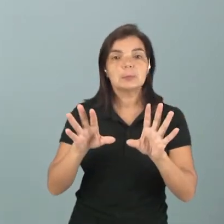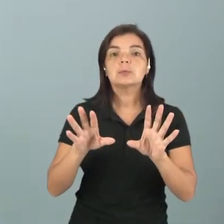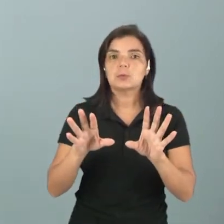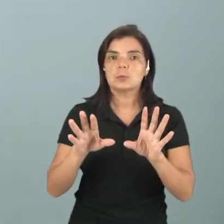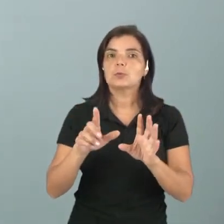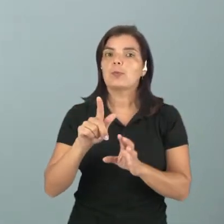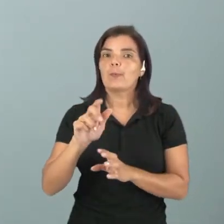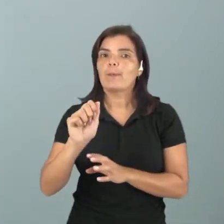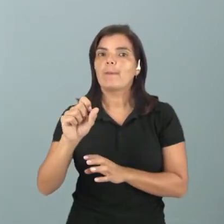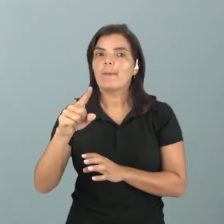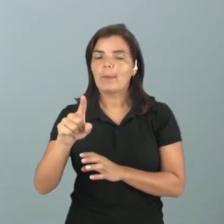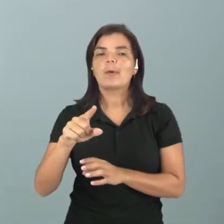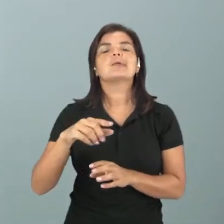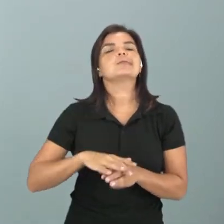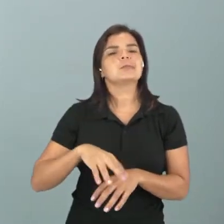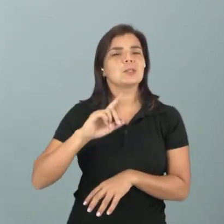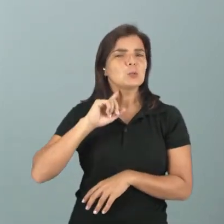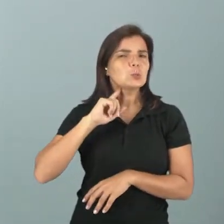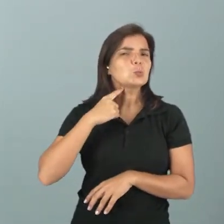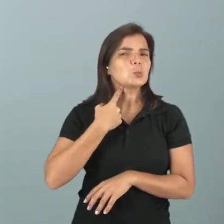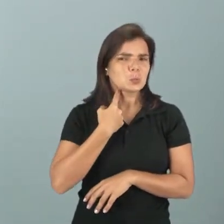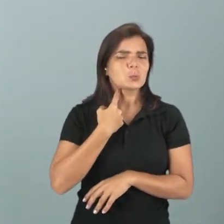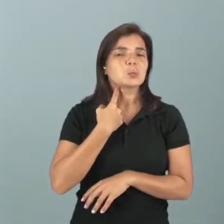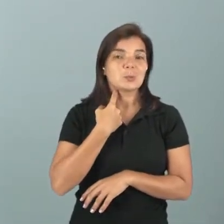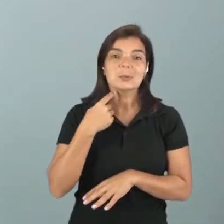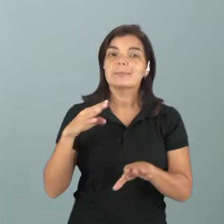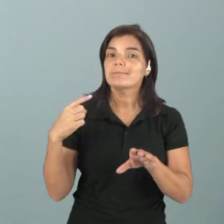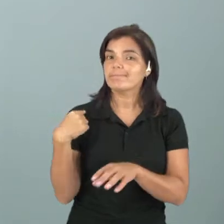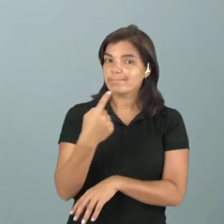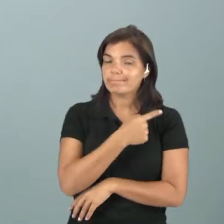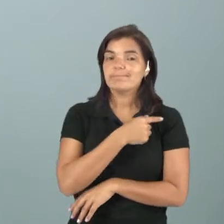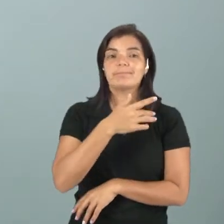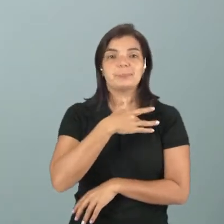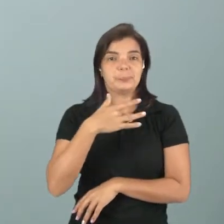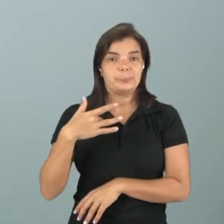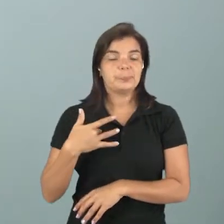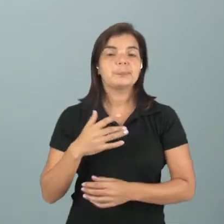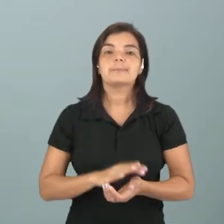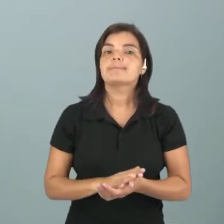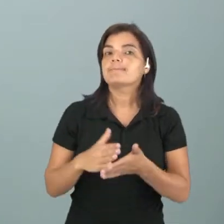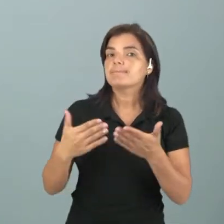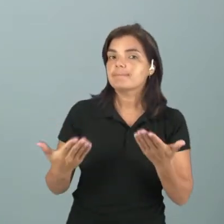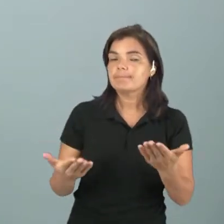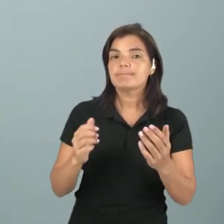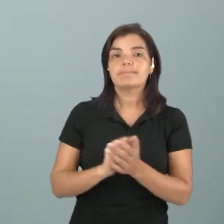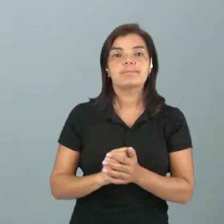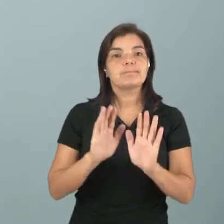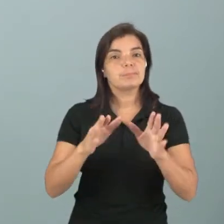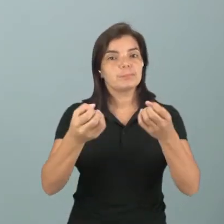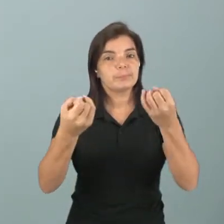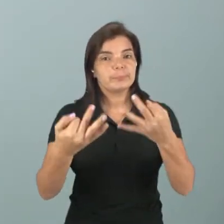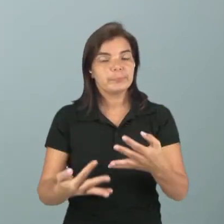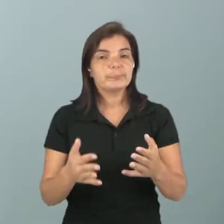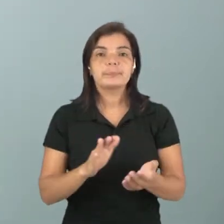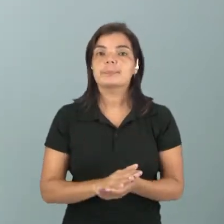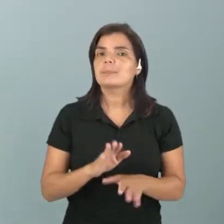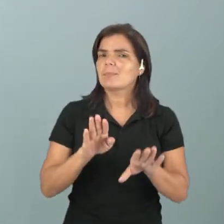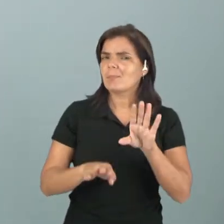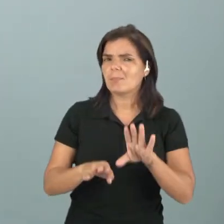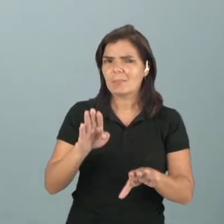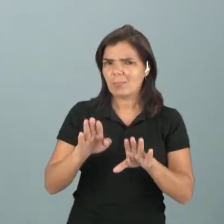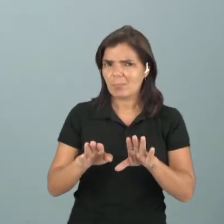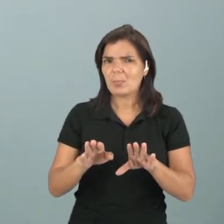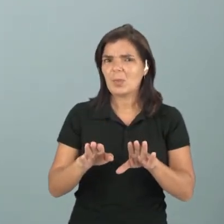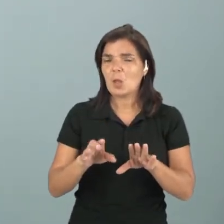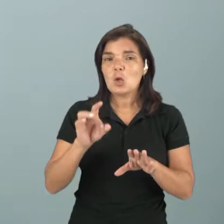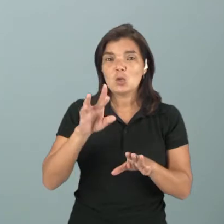muitos gases que podem ser bastante poluentes e bastante tóxicos para a nossa saúde. E aí, como eu já falei, nem sempre essas